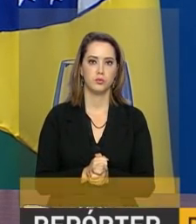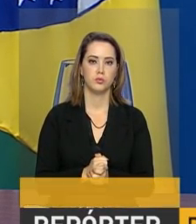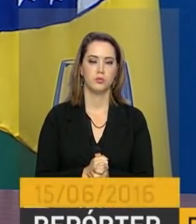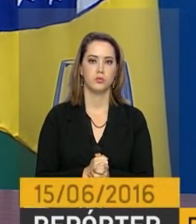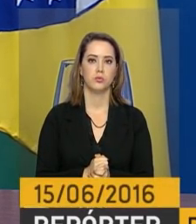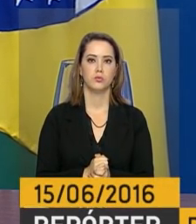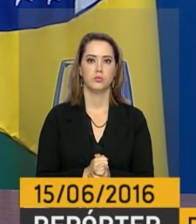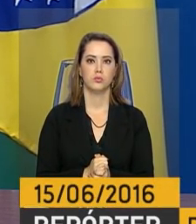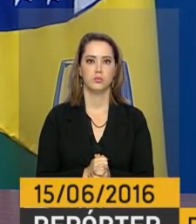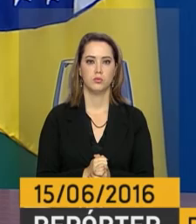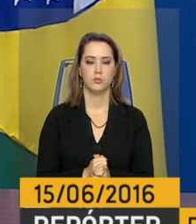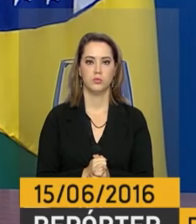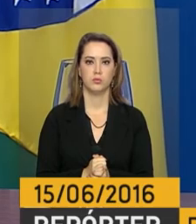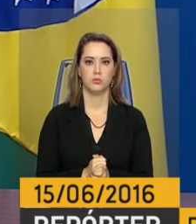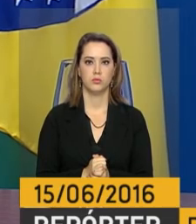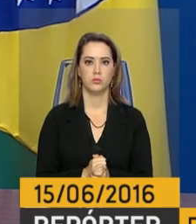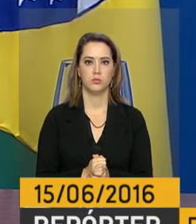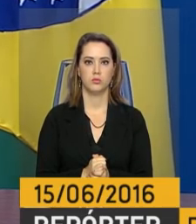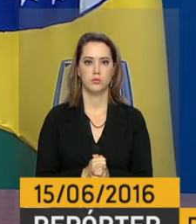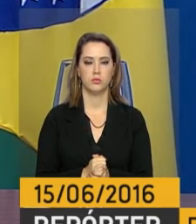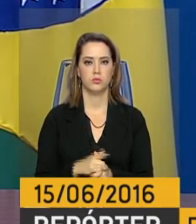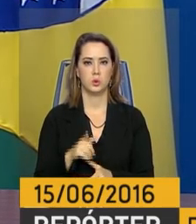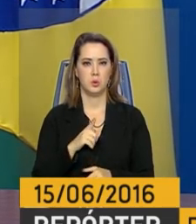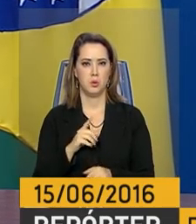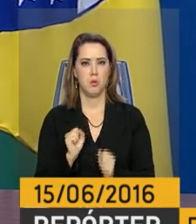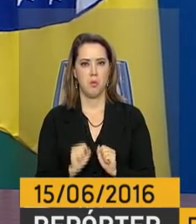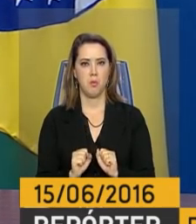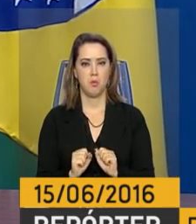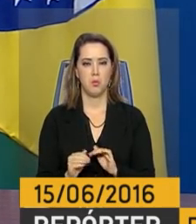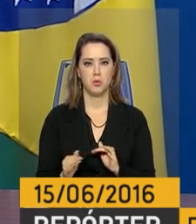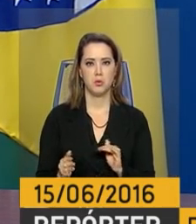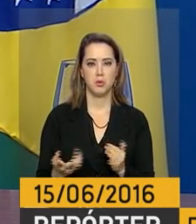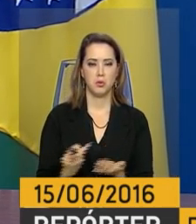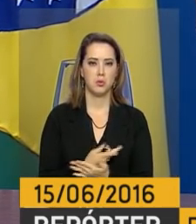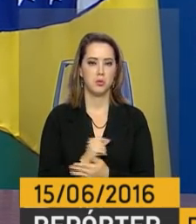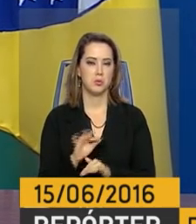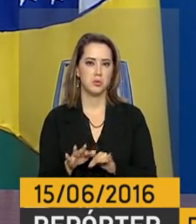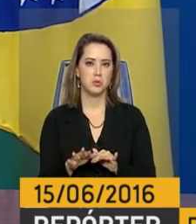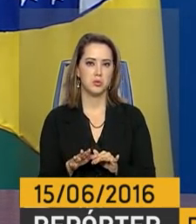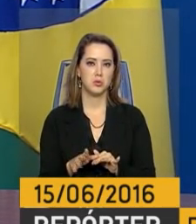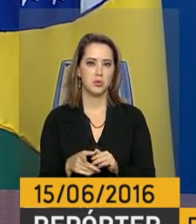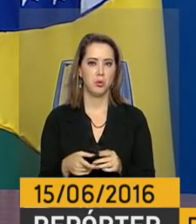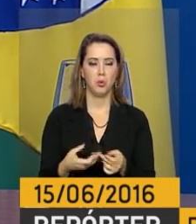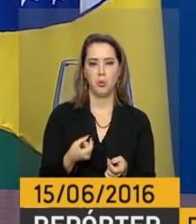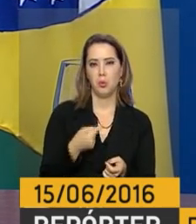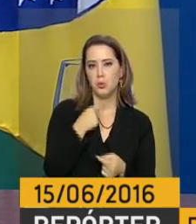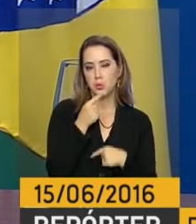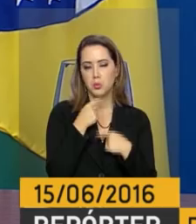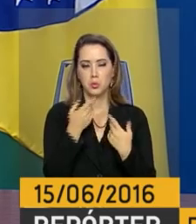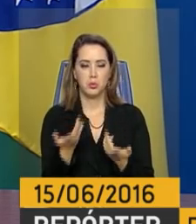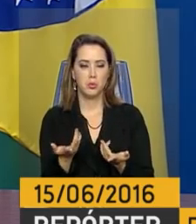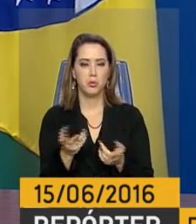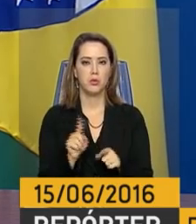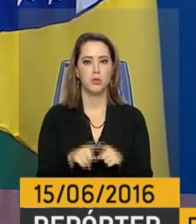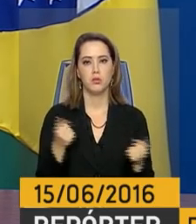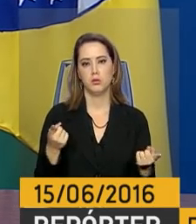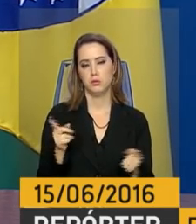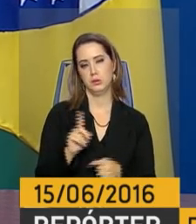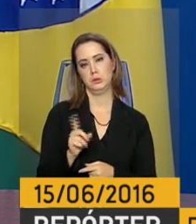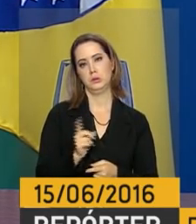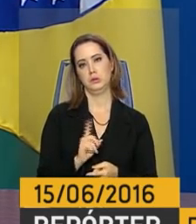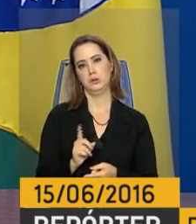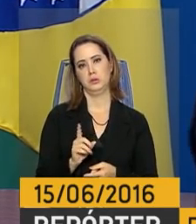né? Eh, pode ter havido algum mal entendido aí, mas em nenhum momento eh